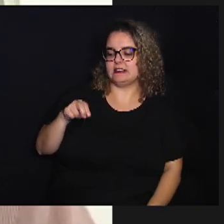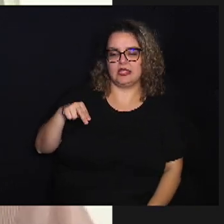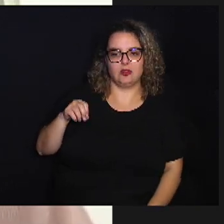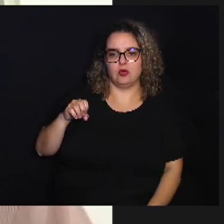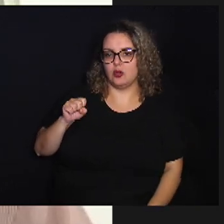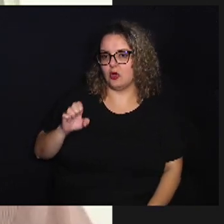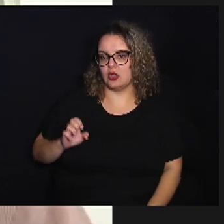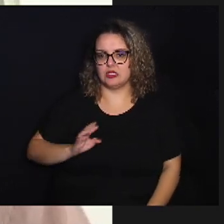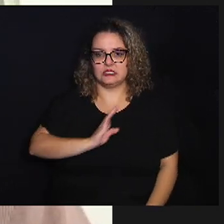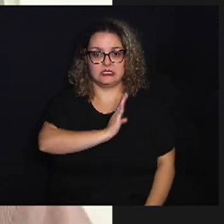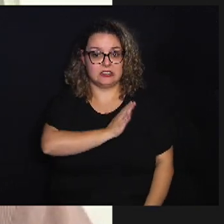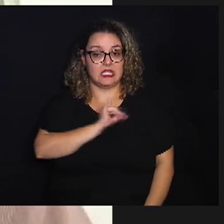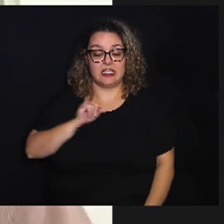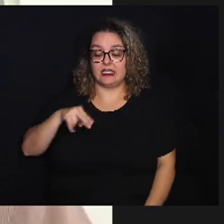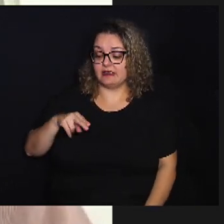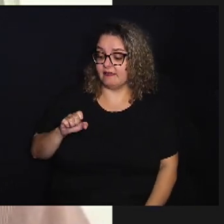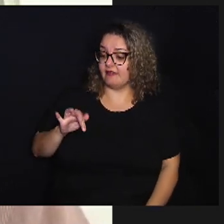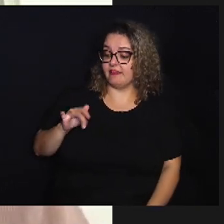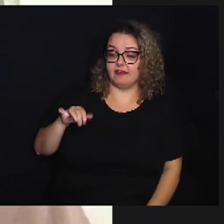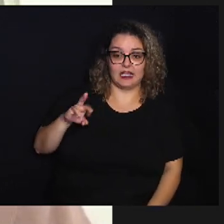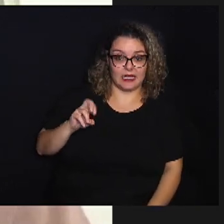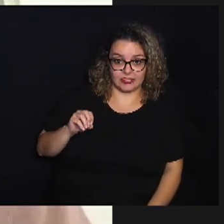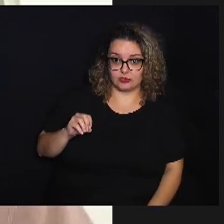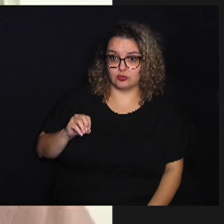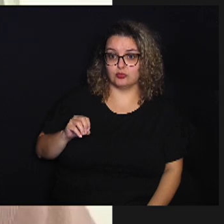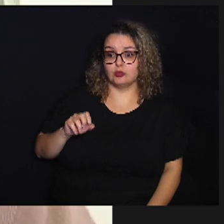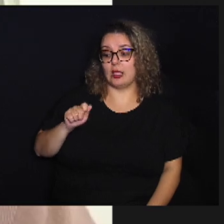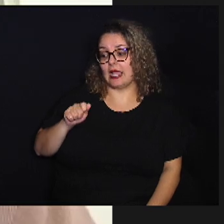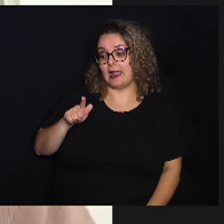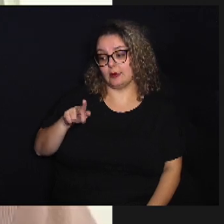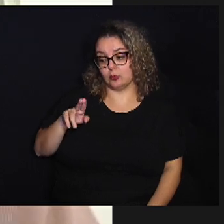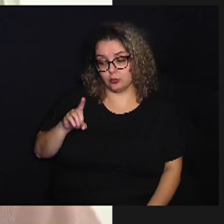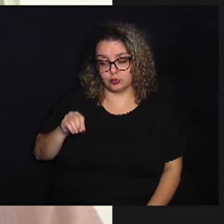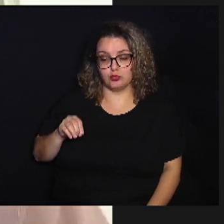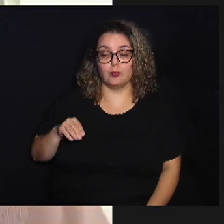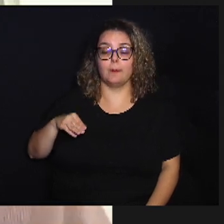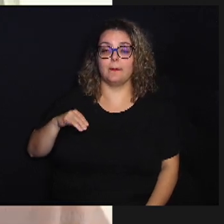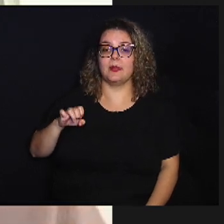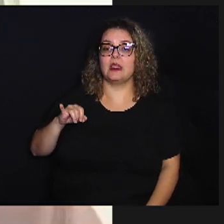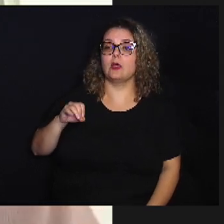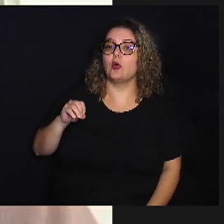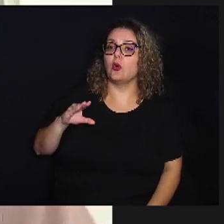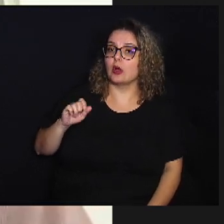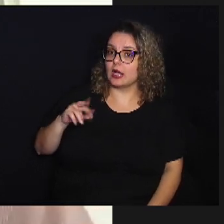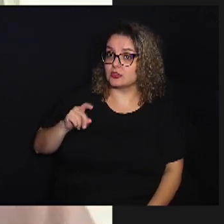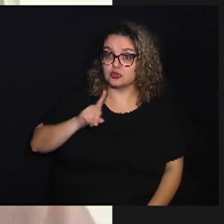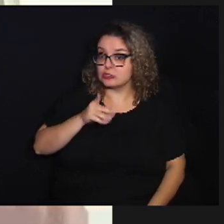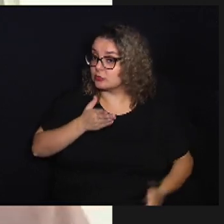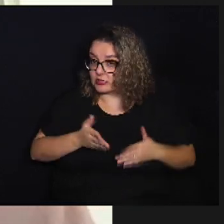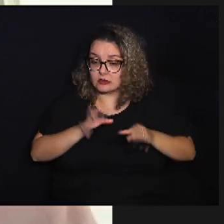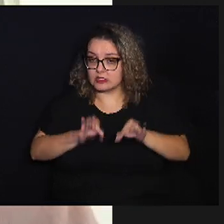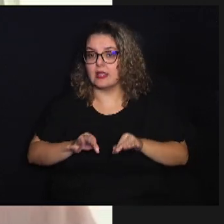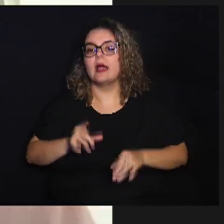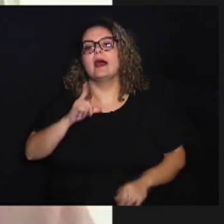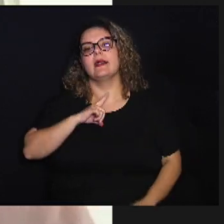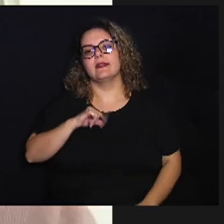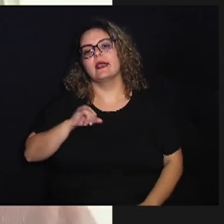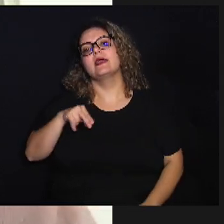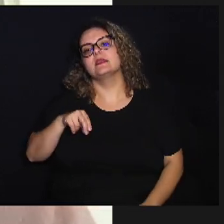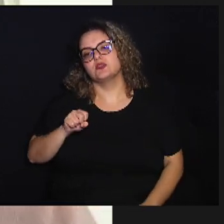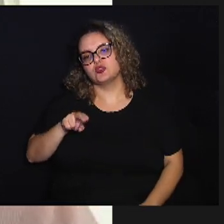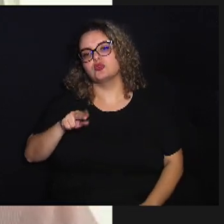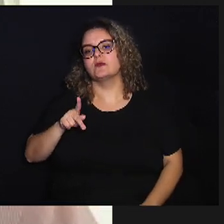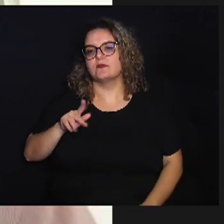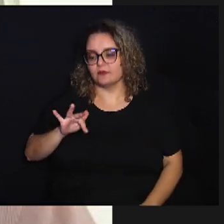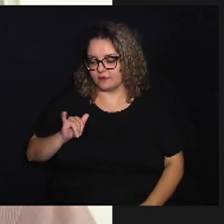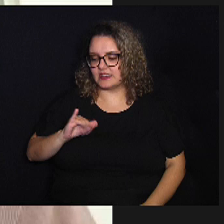infarto agudo do miocárdio, não tratada adequadamente, acaba levando ao coração a essa insuficiência cardíaca e, consequentemente,